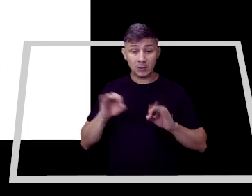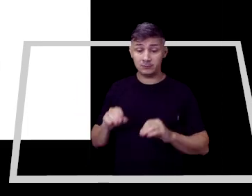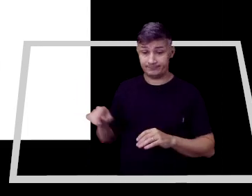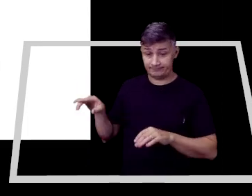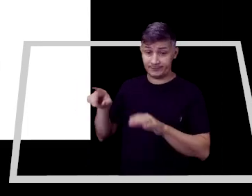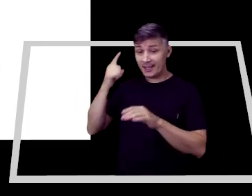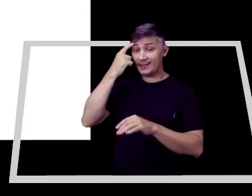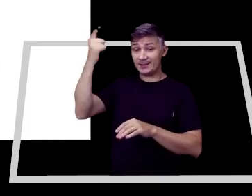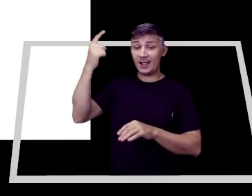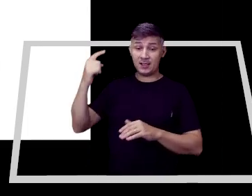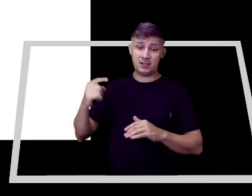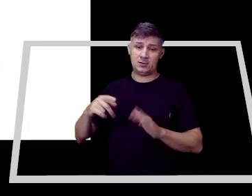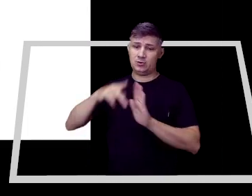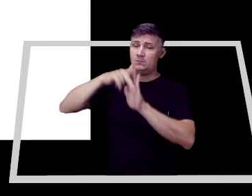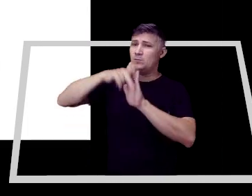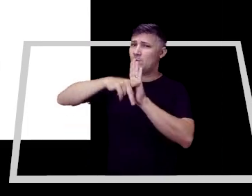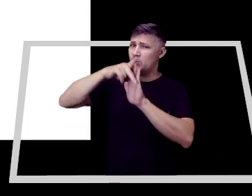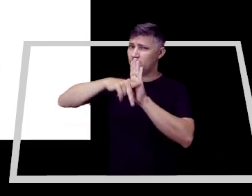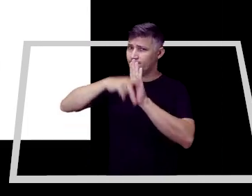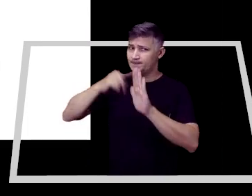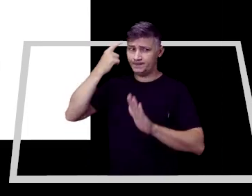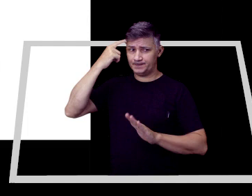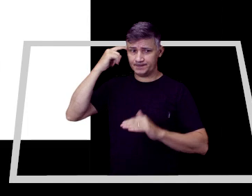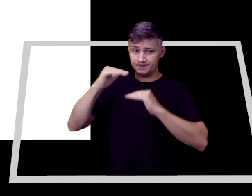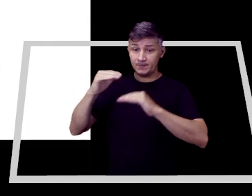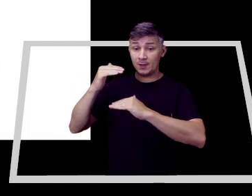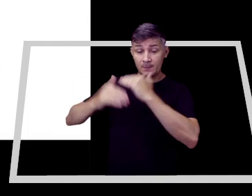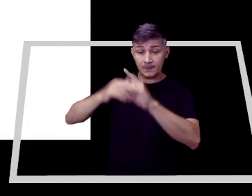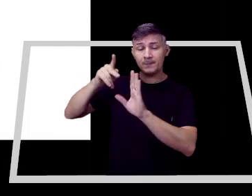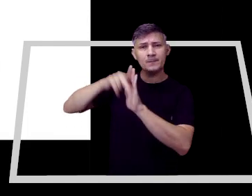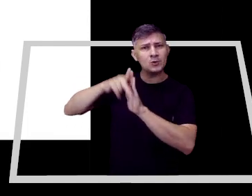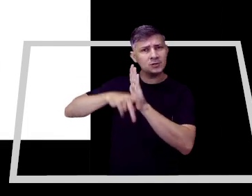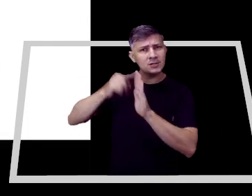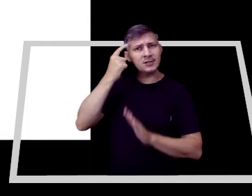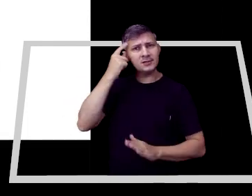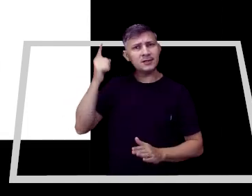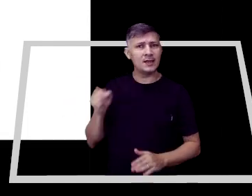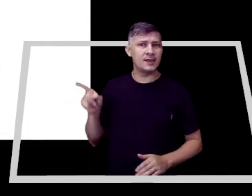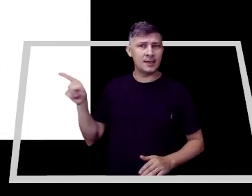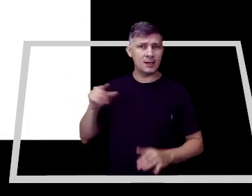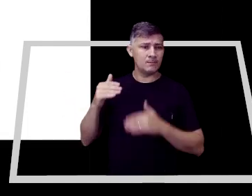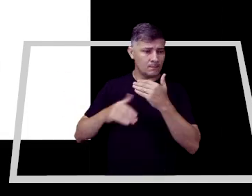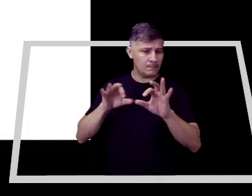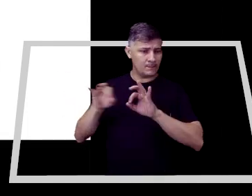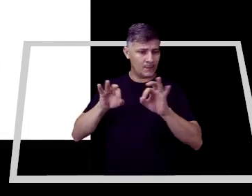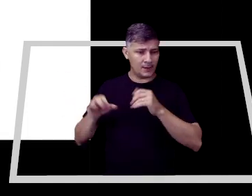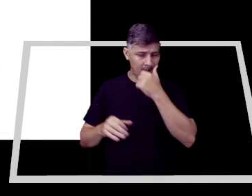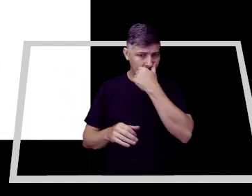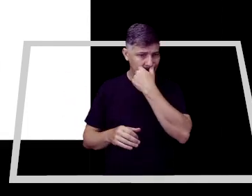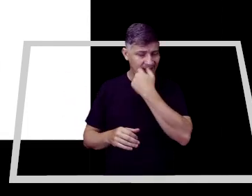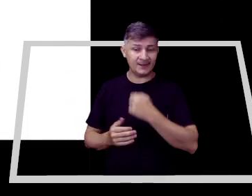um pouco a ideia do projeto, né? A ideia desse projeto era